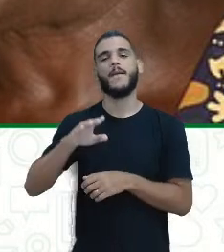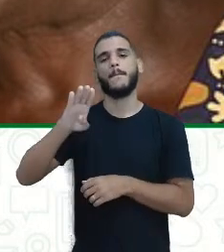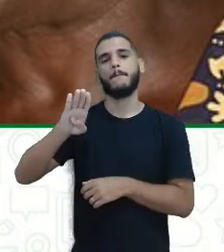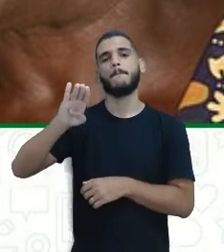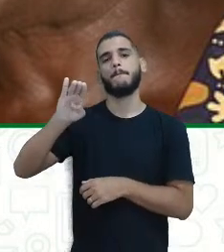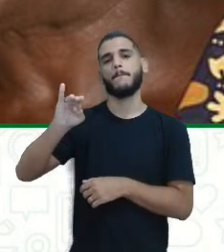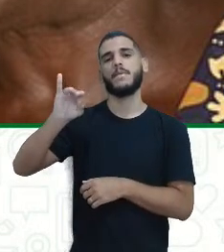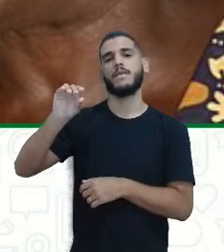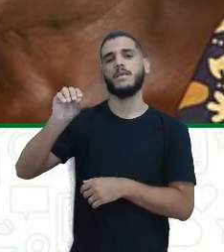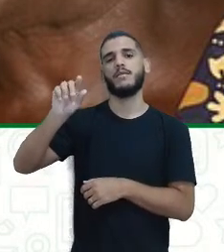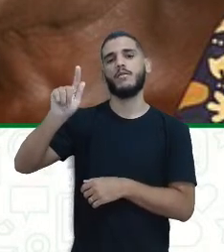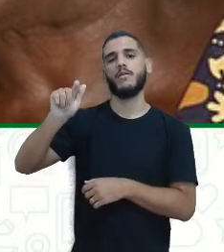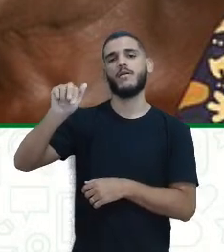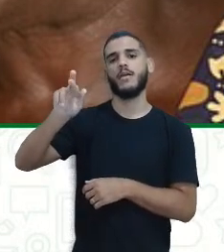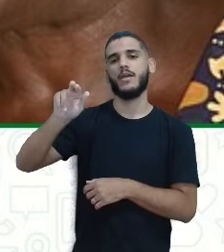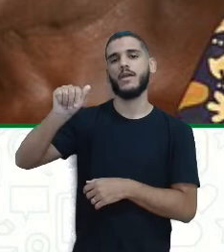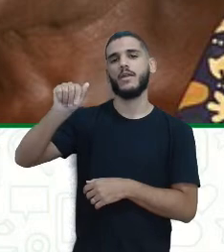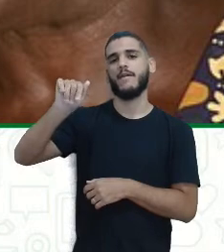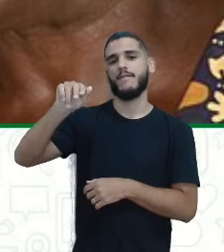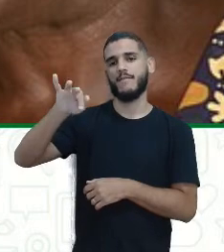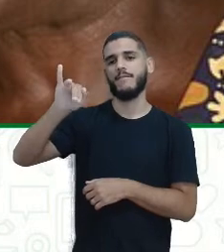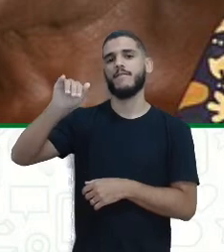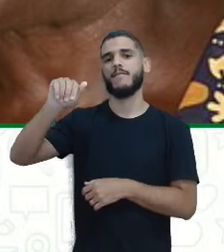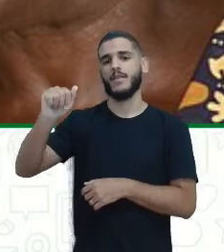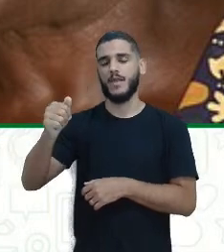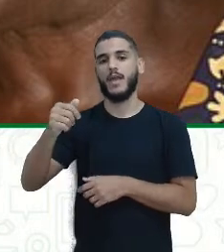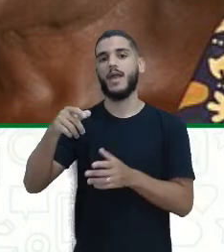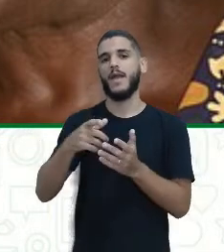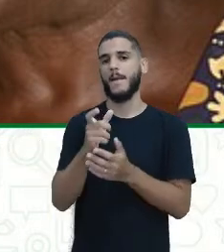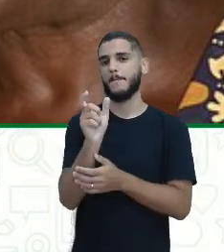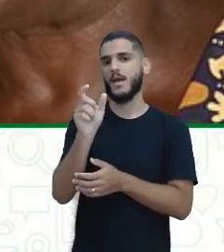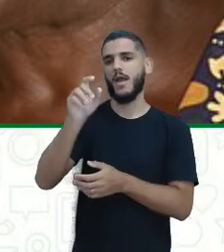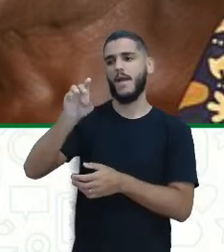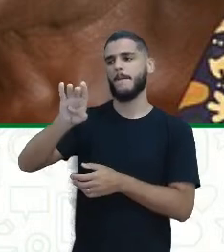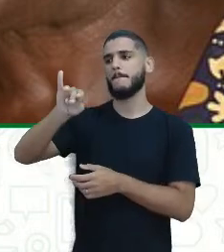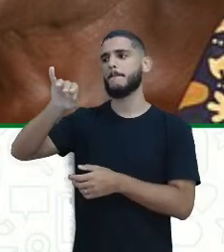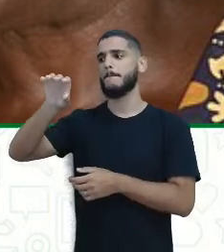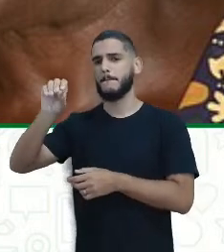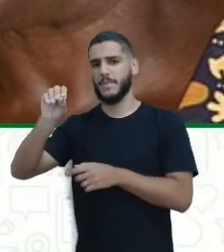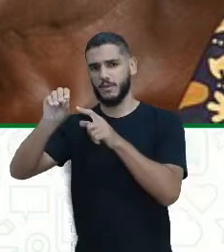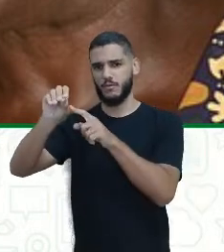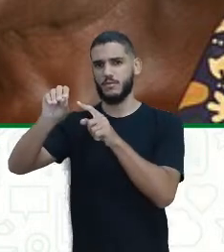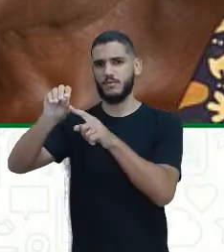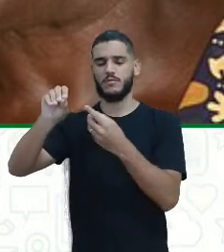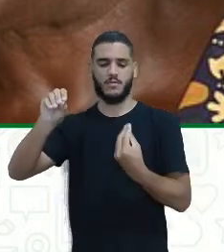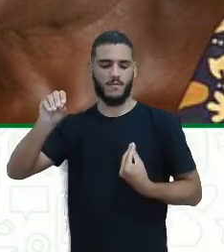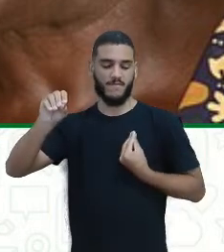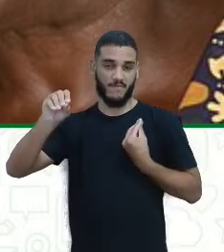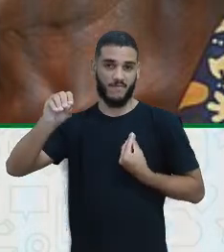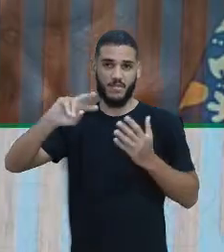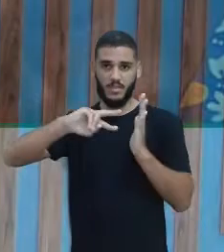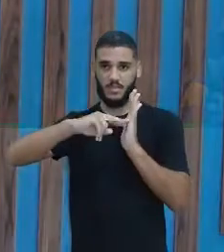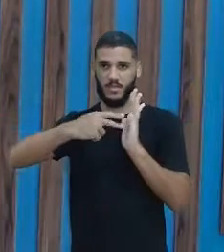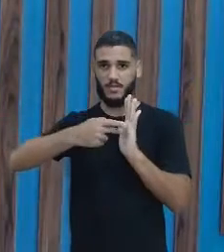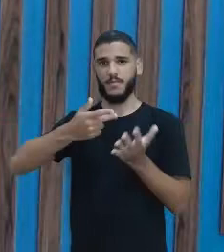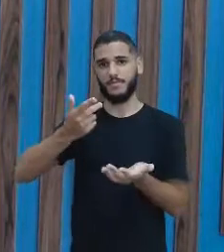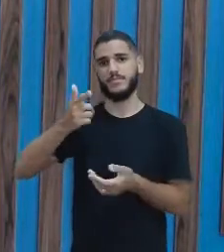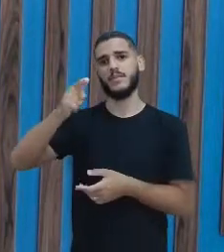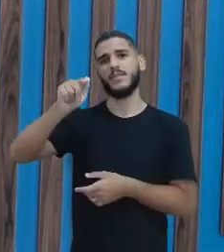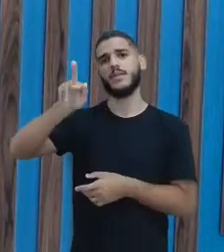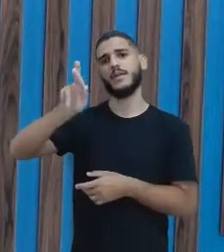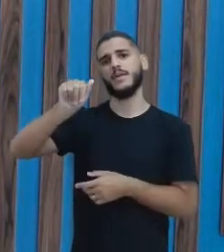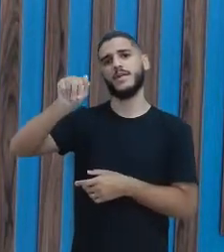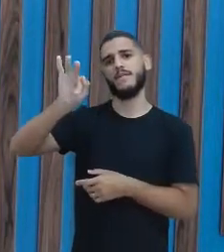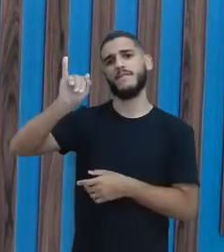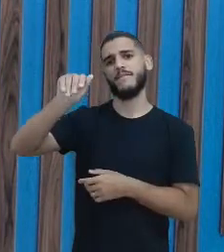significa vida, no original da palavra, bio. E grafia significa escrita. Então,